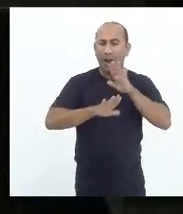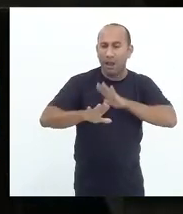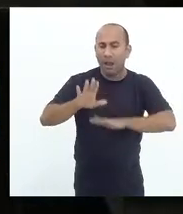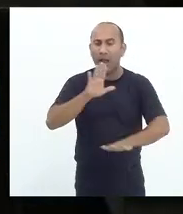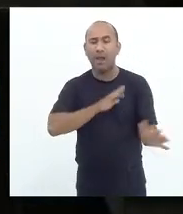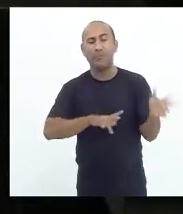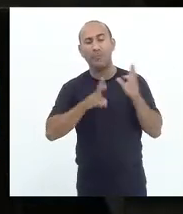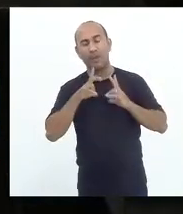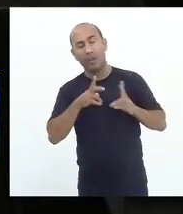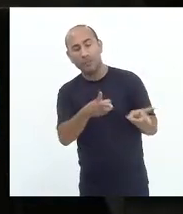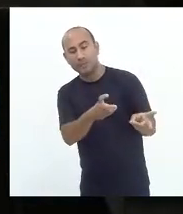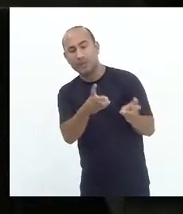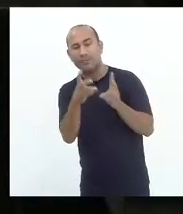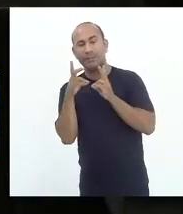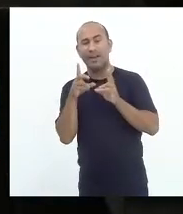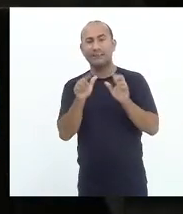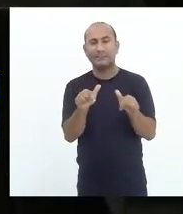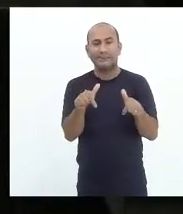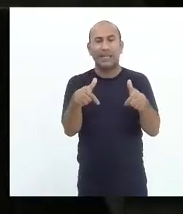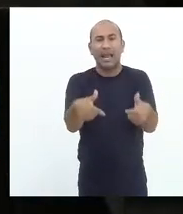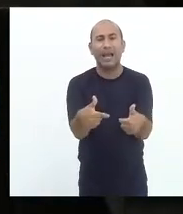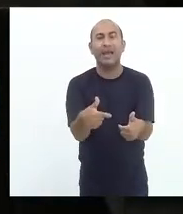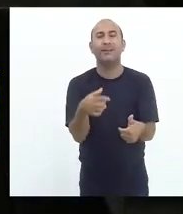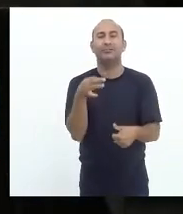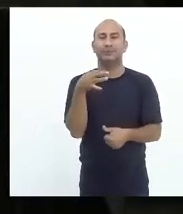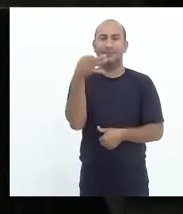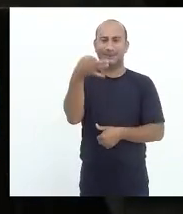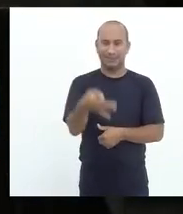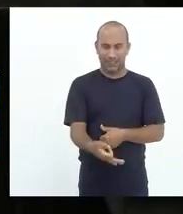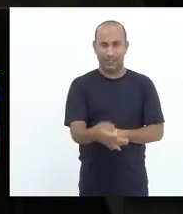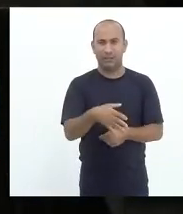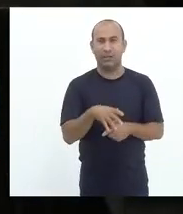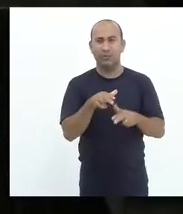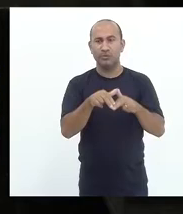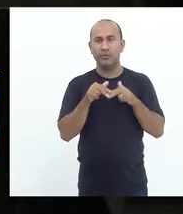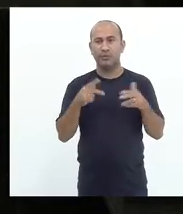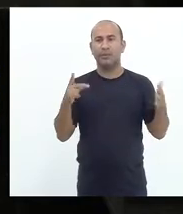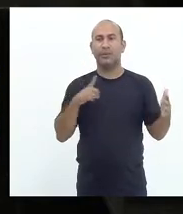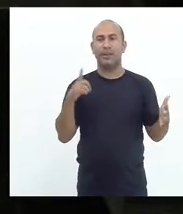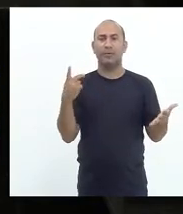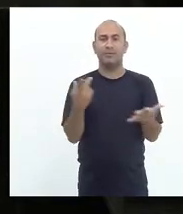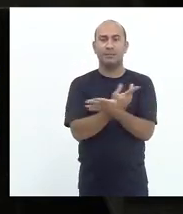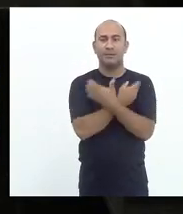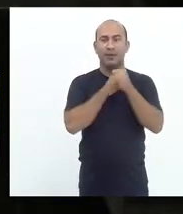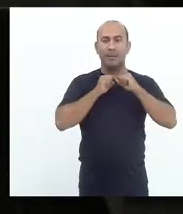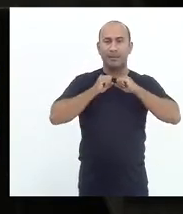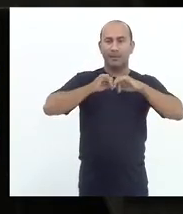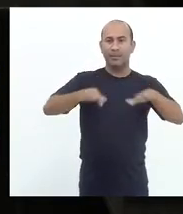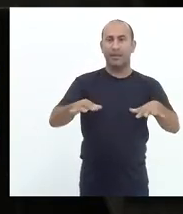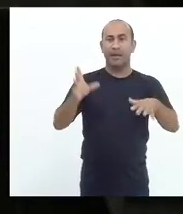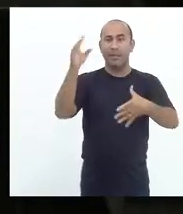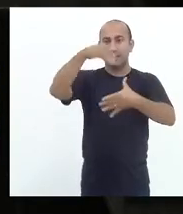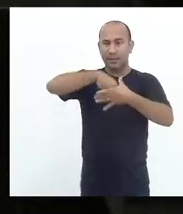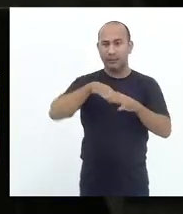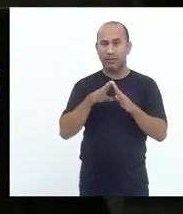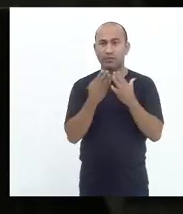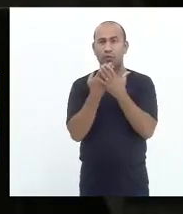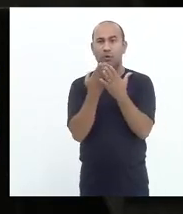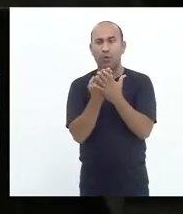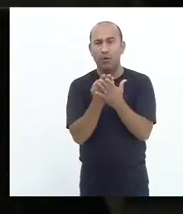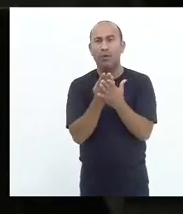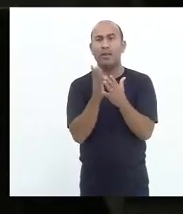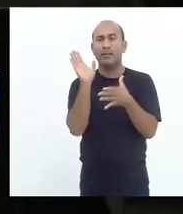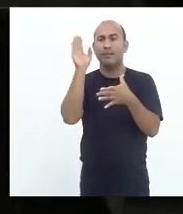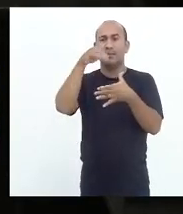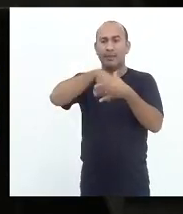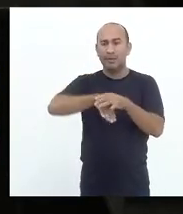observado os protocolos e procedimentos graduais de enfrentamento à pandemia. No transporte coletivo, aliás, desde o início da